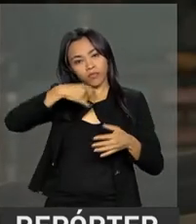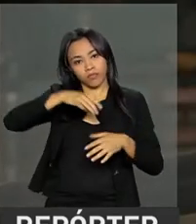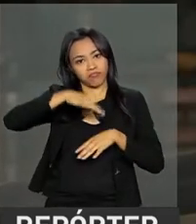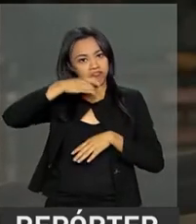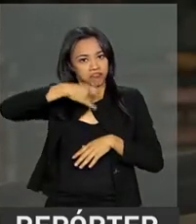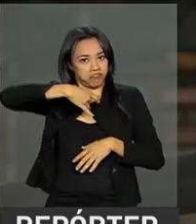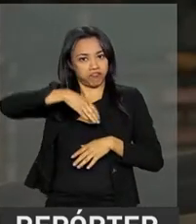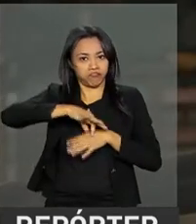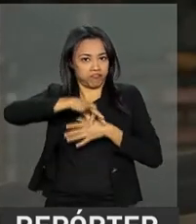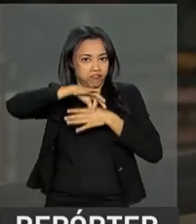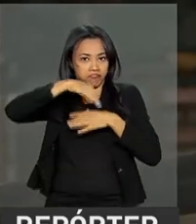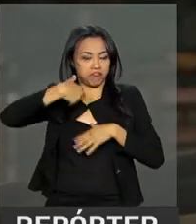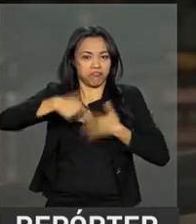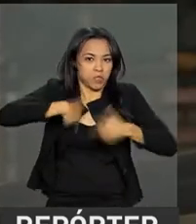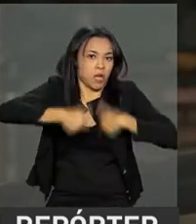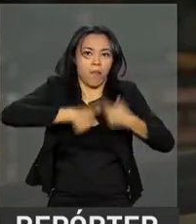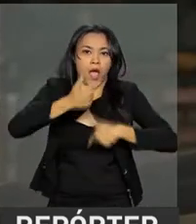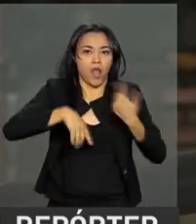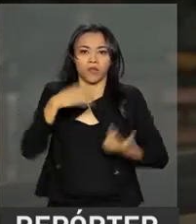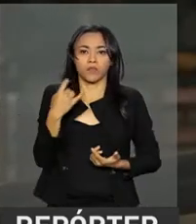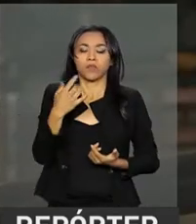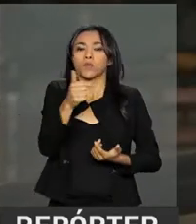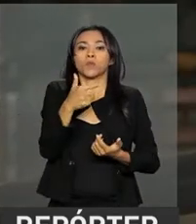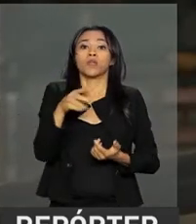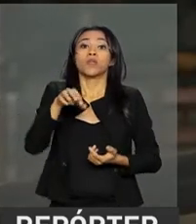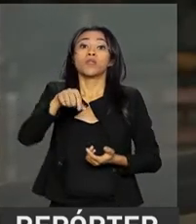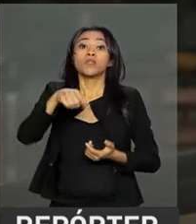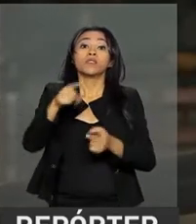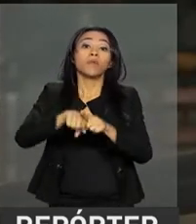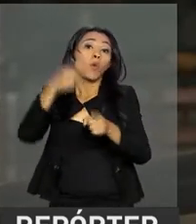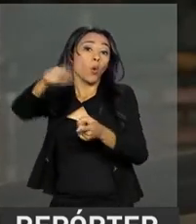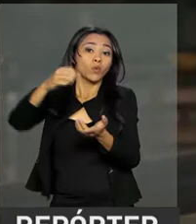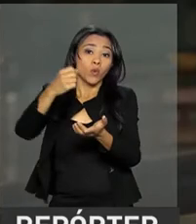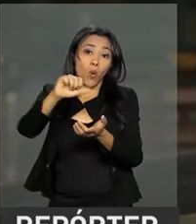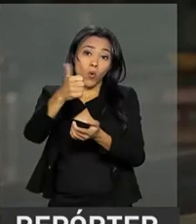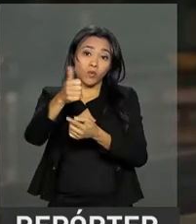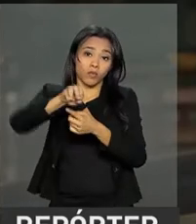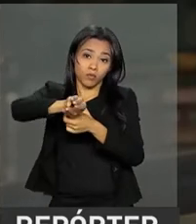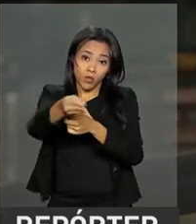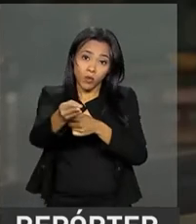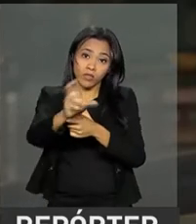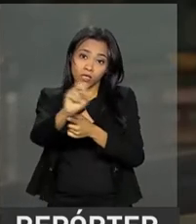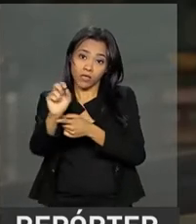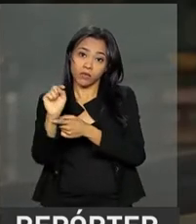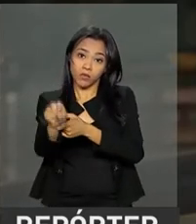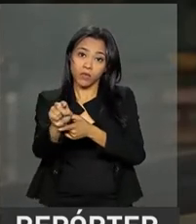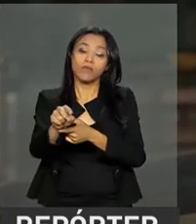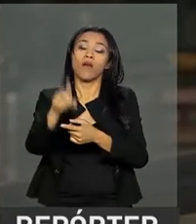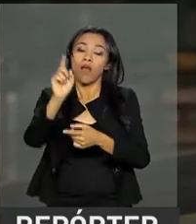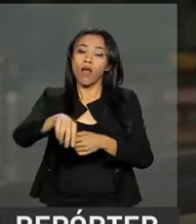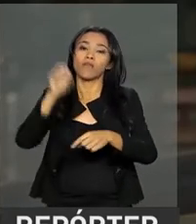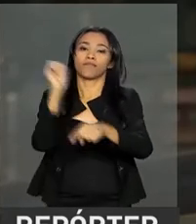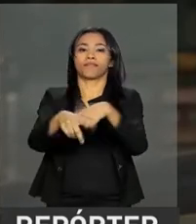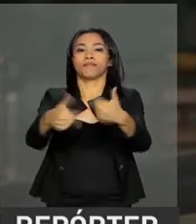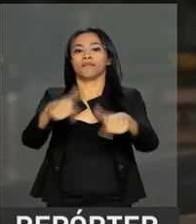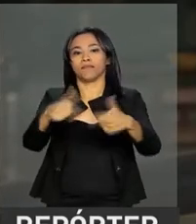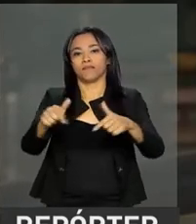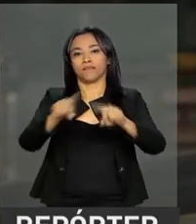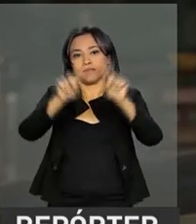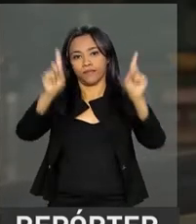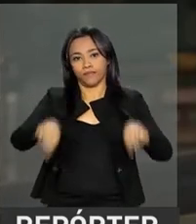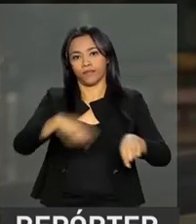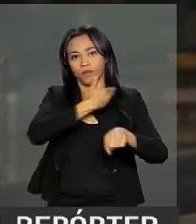cerca de 11 milhões não têm carteira assinada e 11 milhões e meio são empregados do setor público